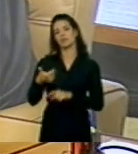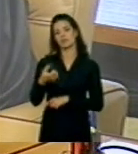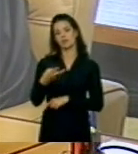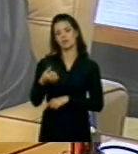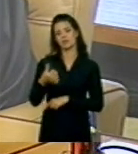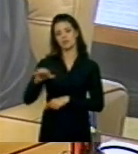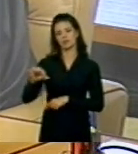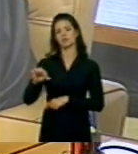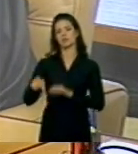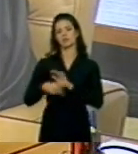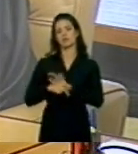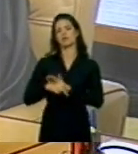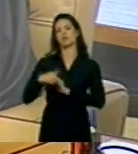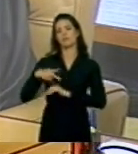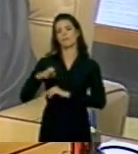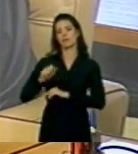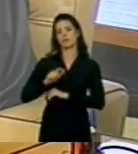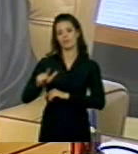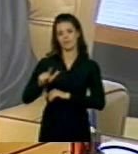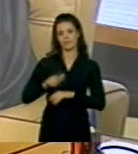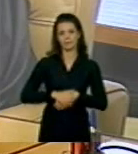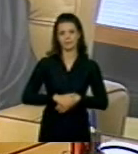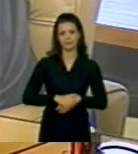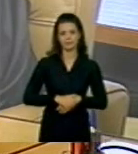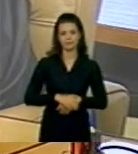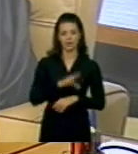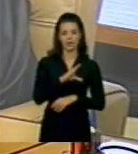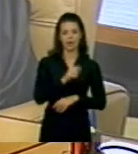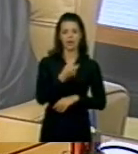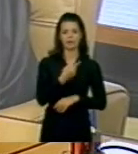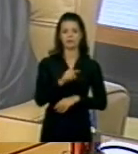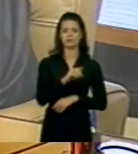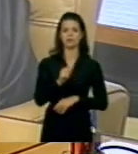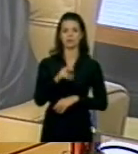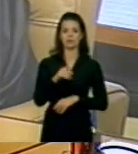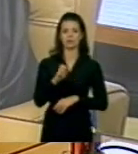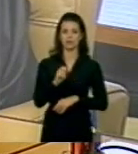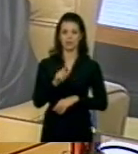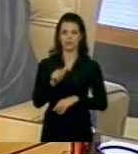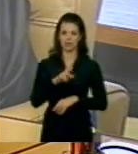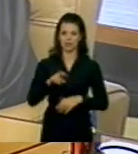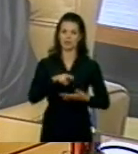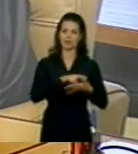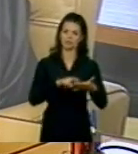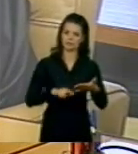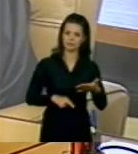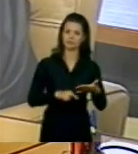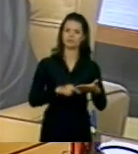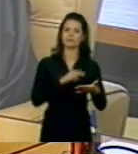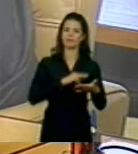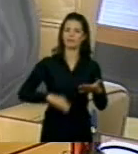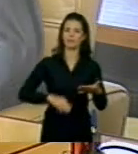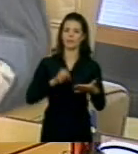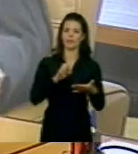Processo Penal. Terceiro, na ação cautelar 4070 da relatoria do saudoso ministro Yuri